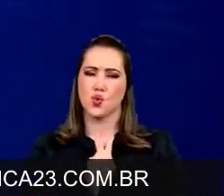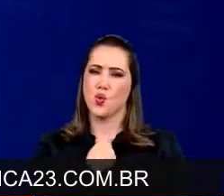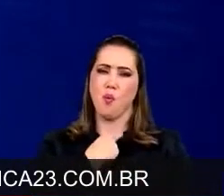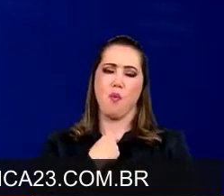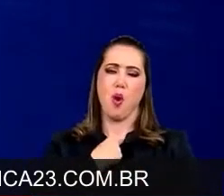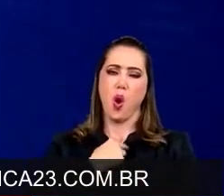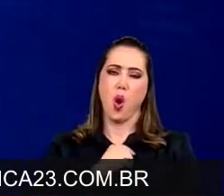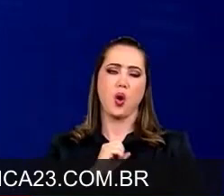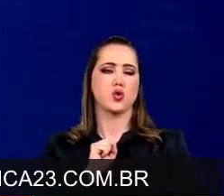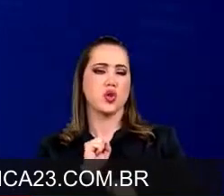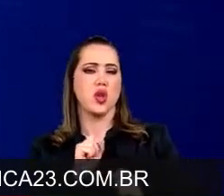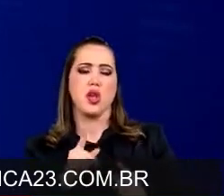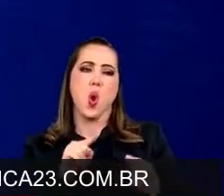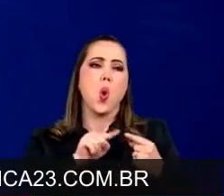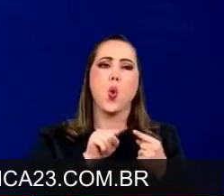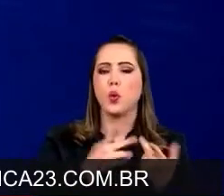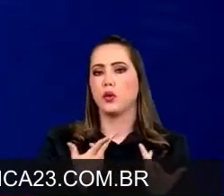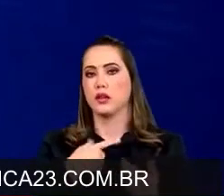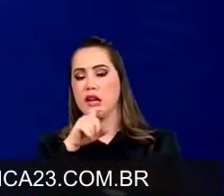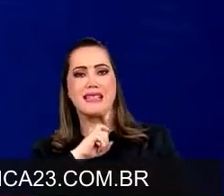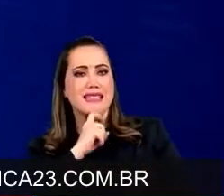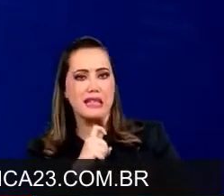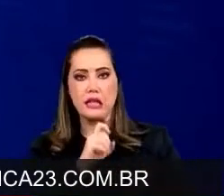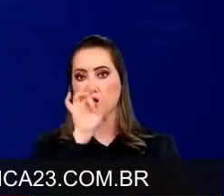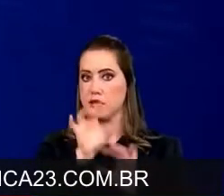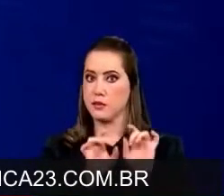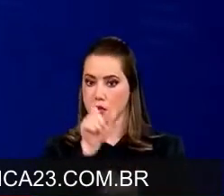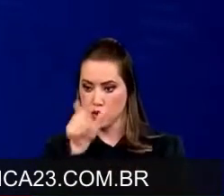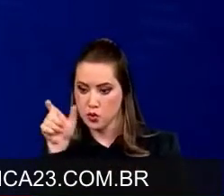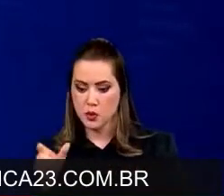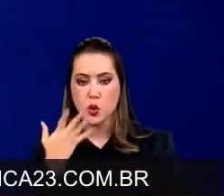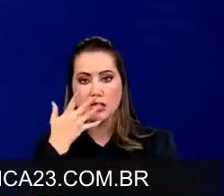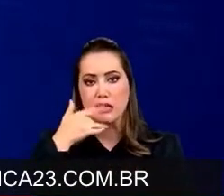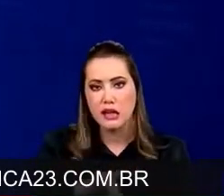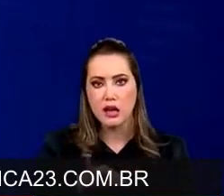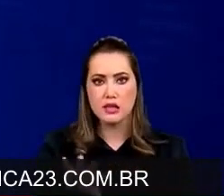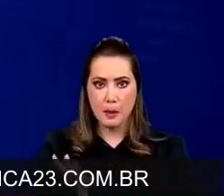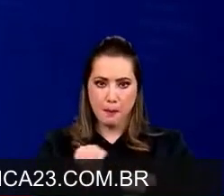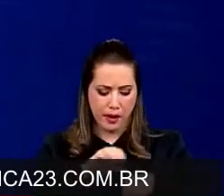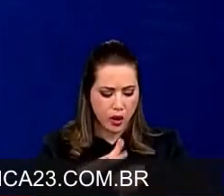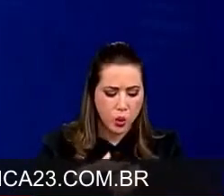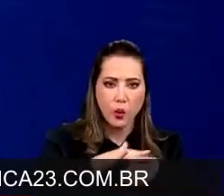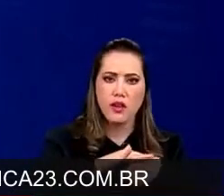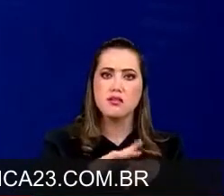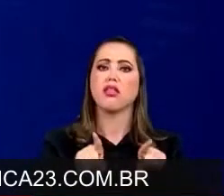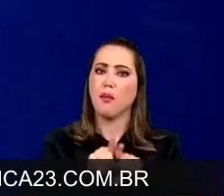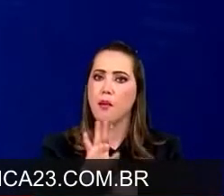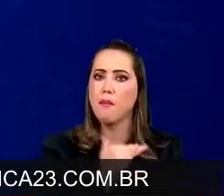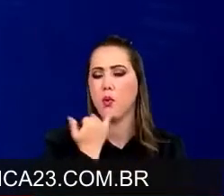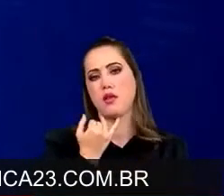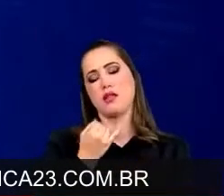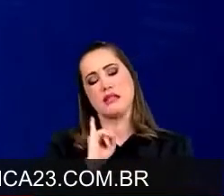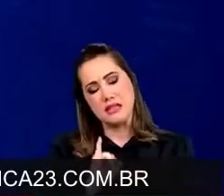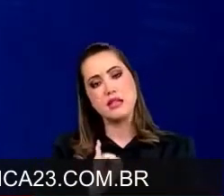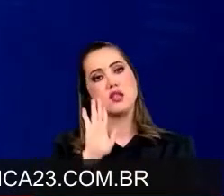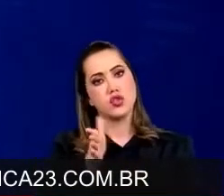podemos aceitar que ninguém, especialmente as nossas crianças, adoeçam e morram de doenças para as